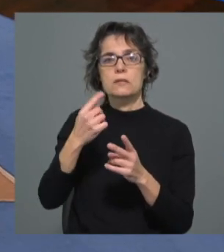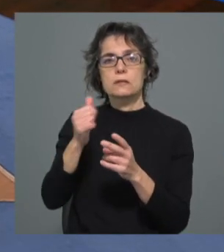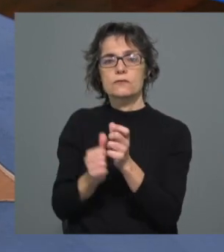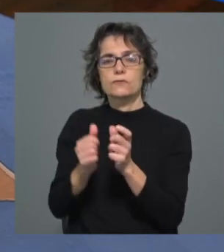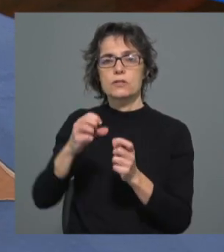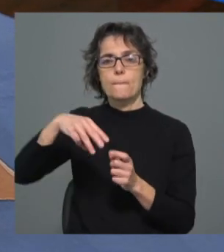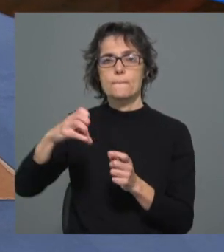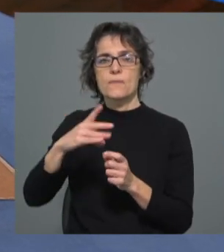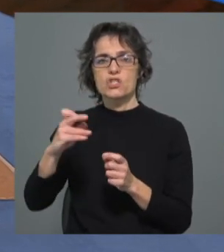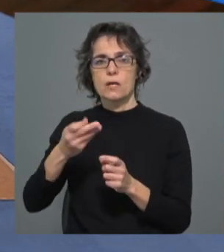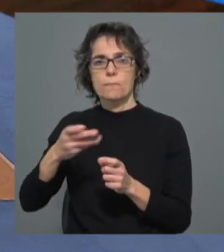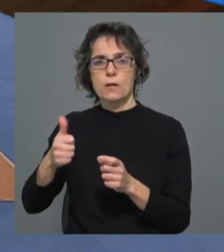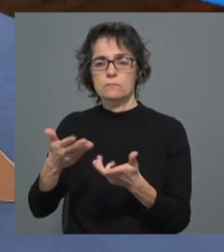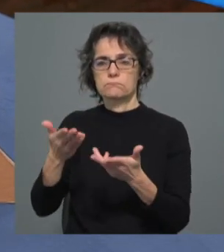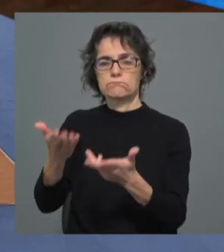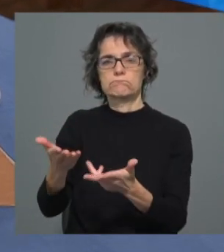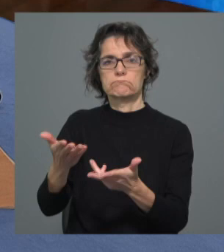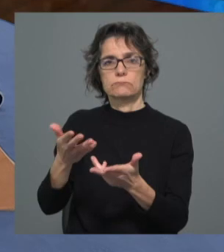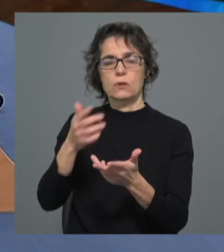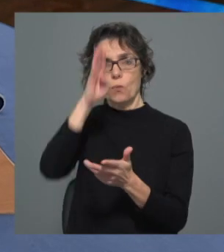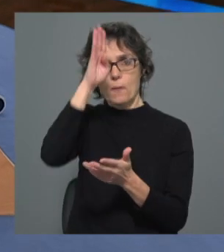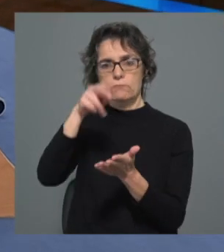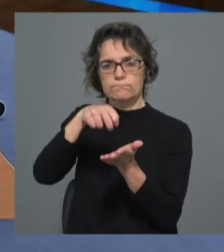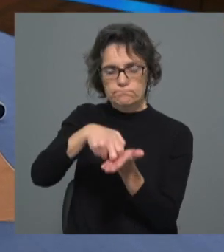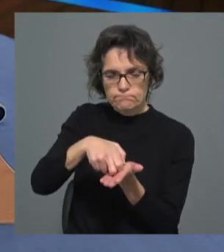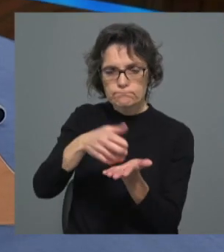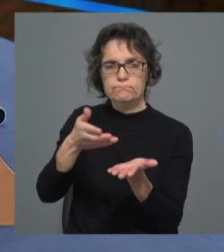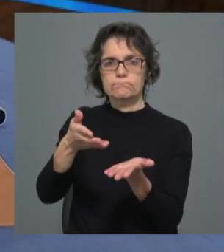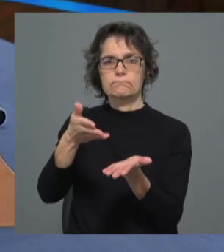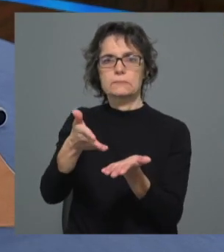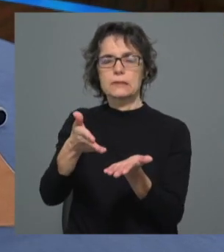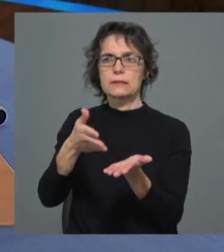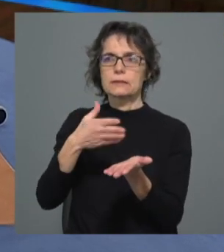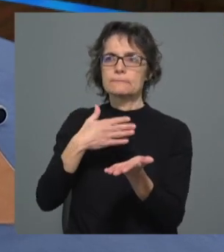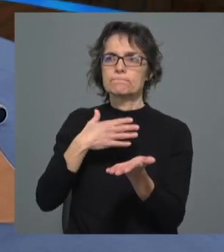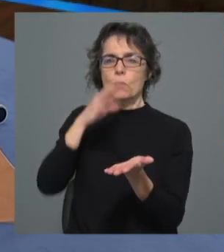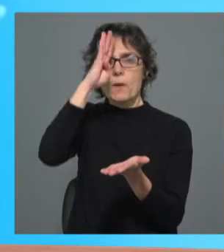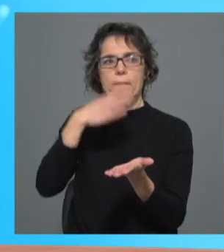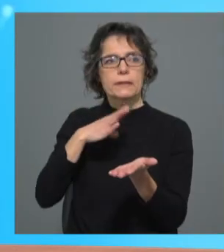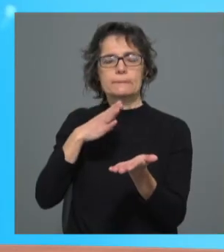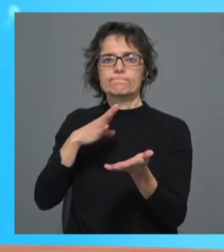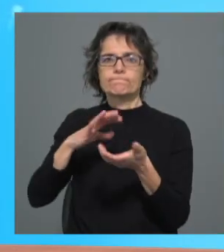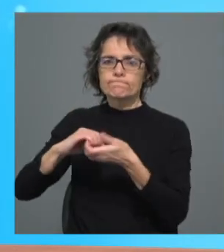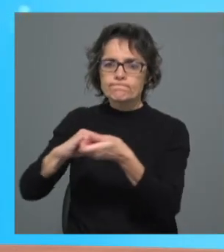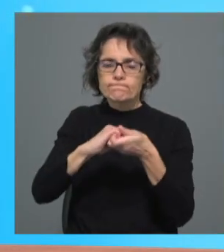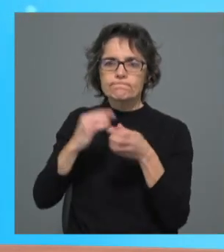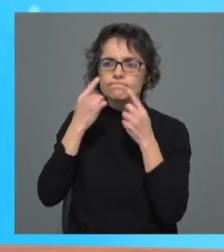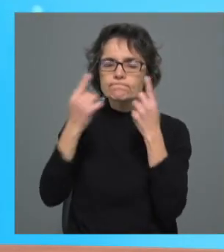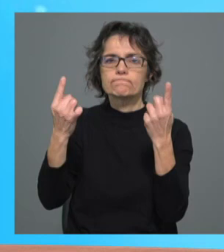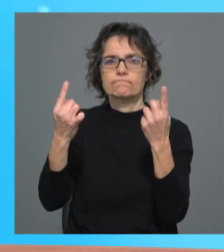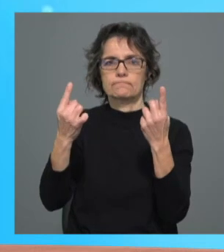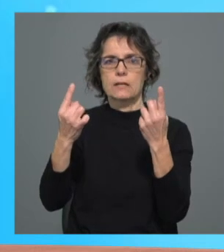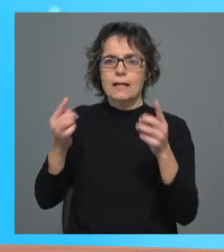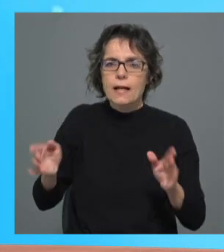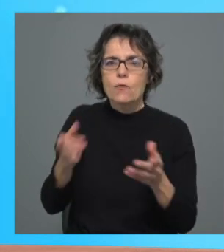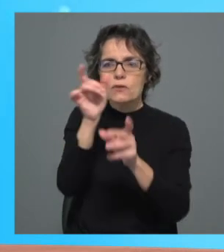Machaba. Portanto, mostra que ele quer mostrar solidariedade também ao povo,